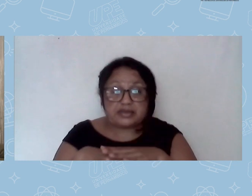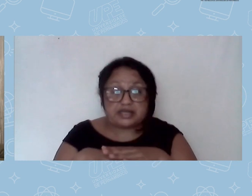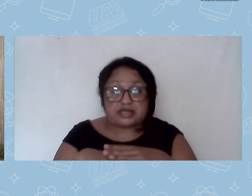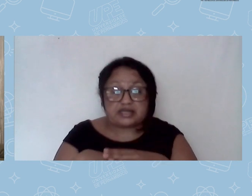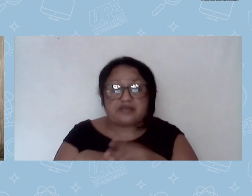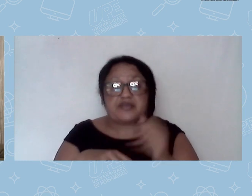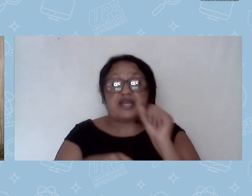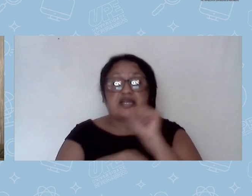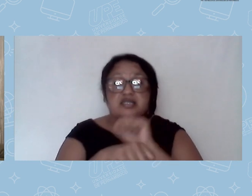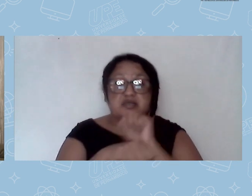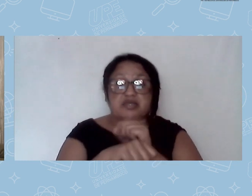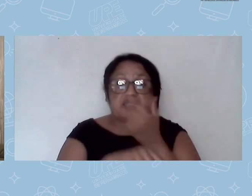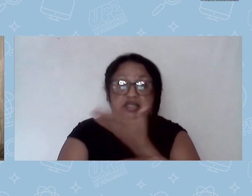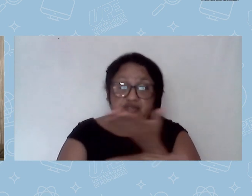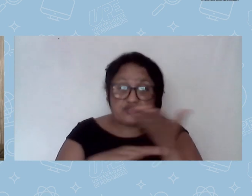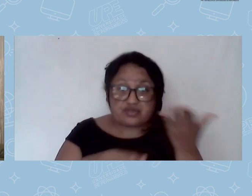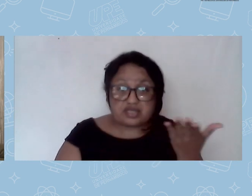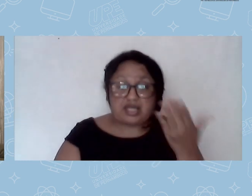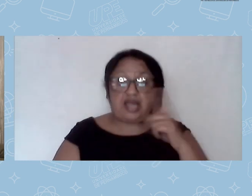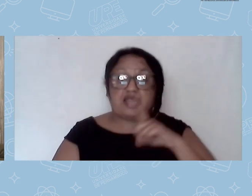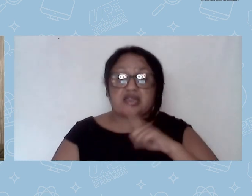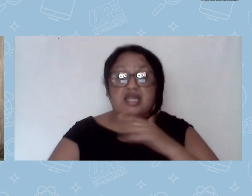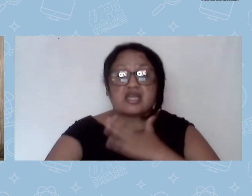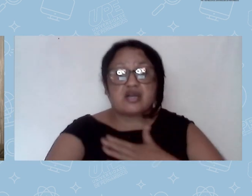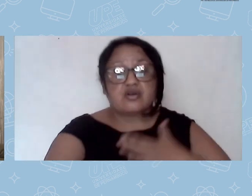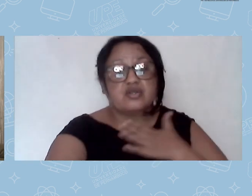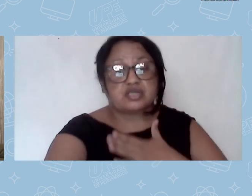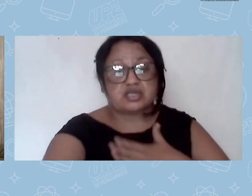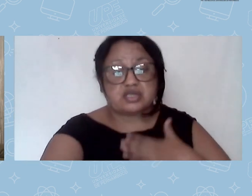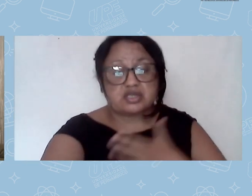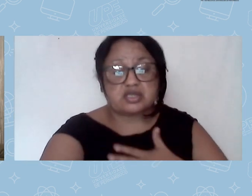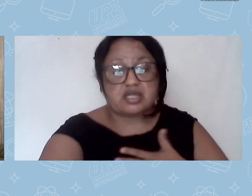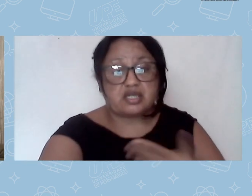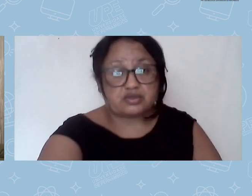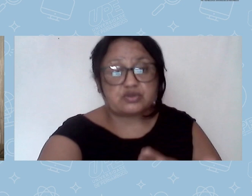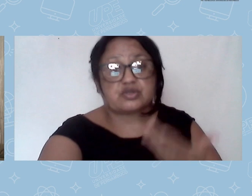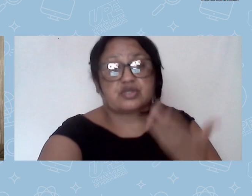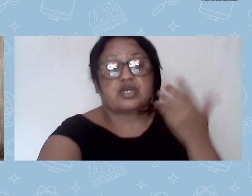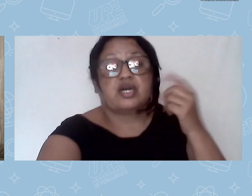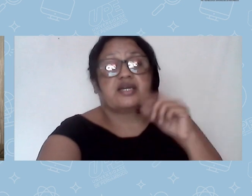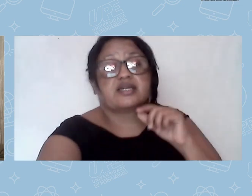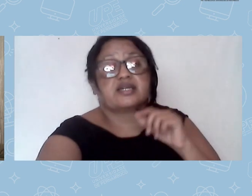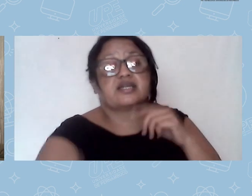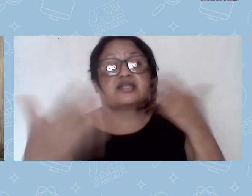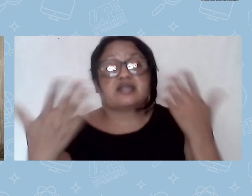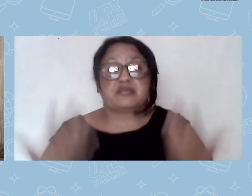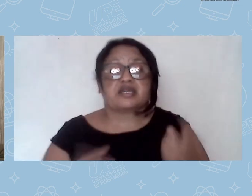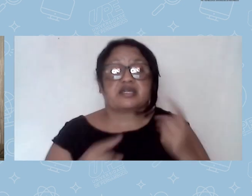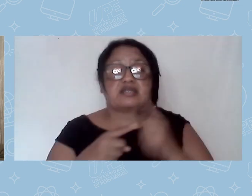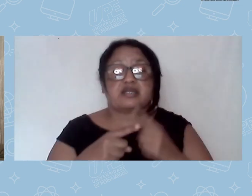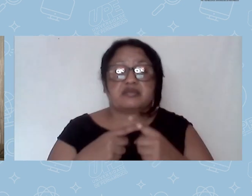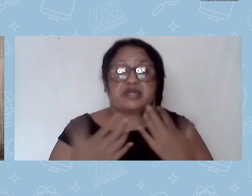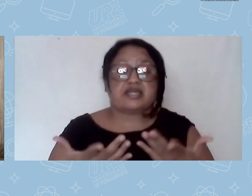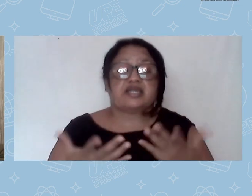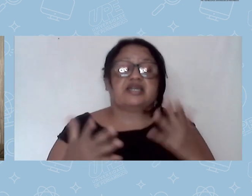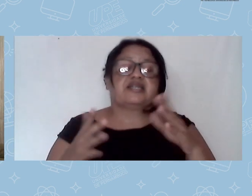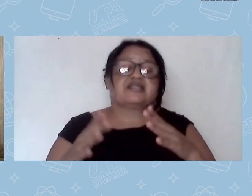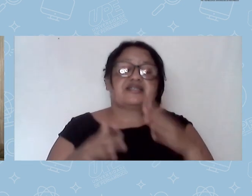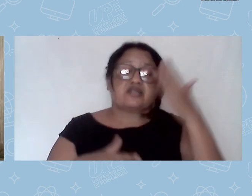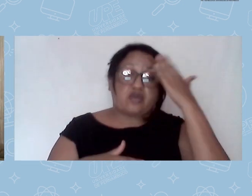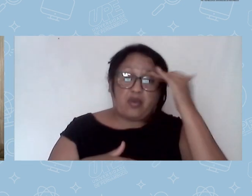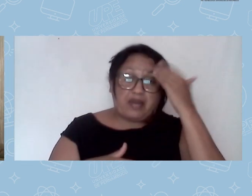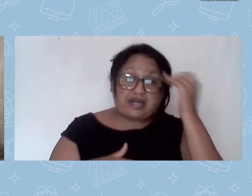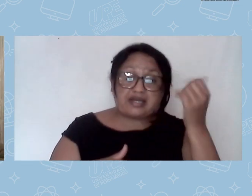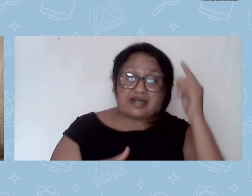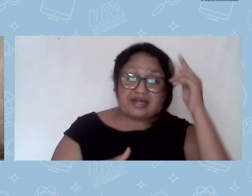gente espera que vocês tenham gostado das questões que o simulado tenha permitido retomar saberes e